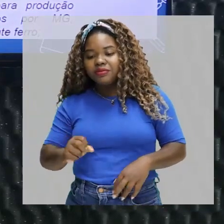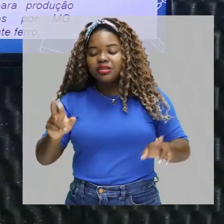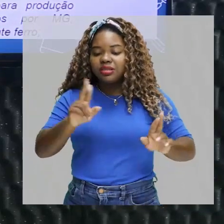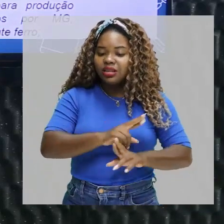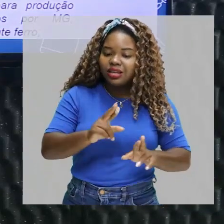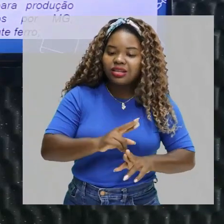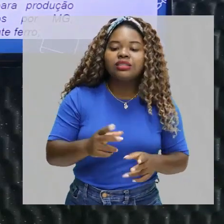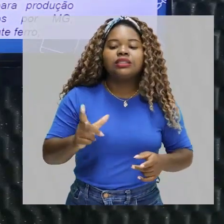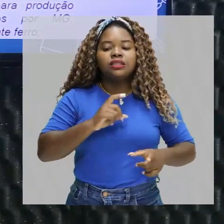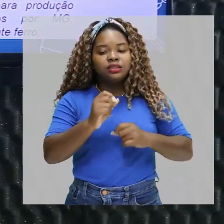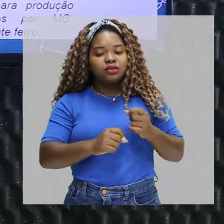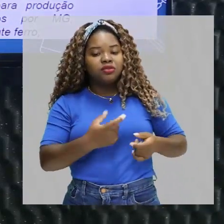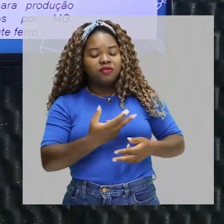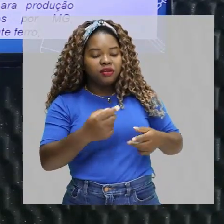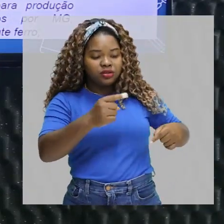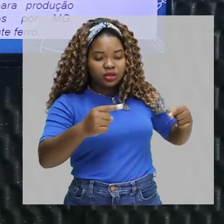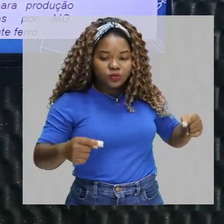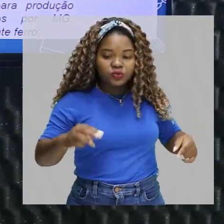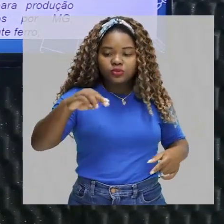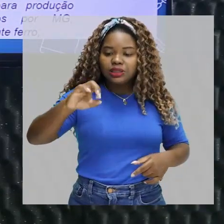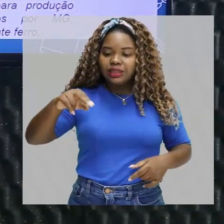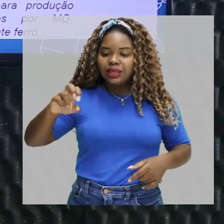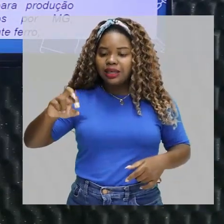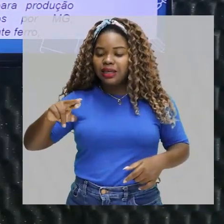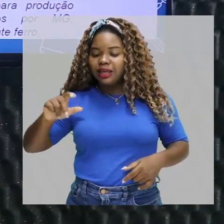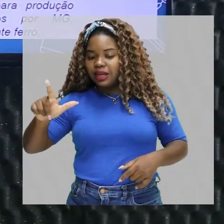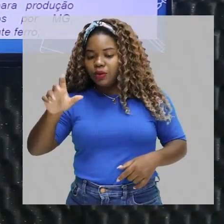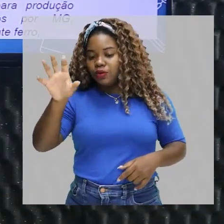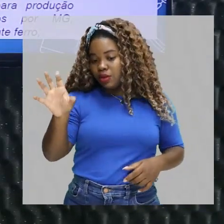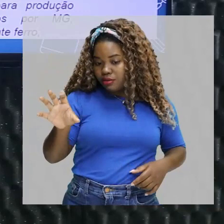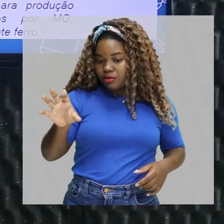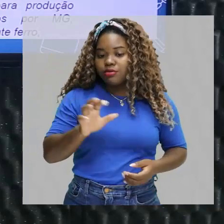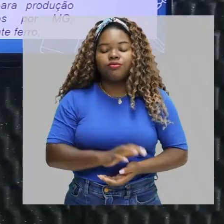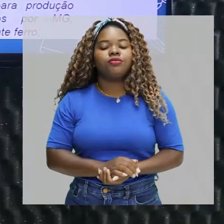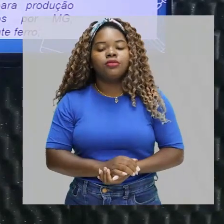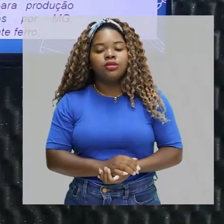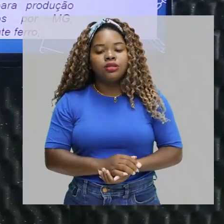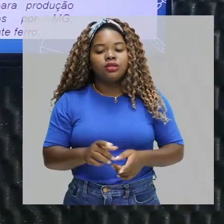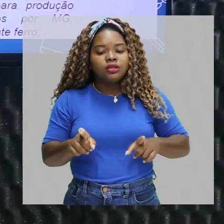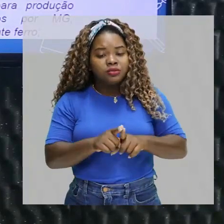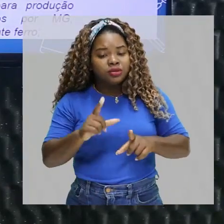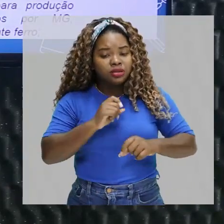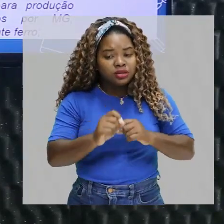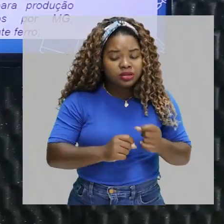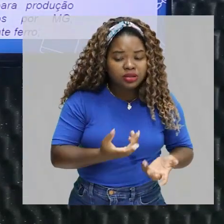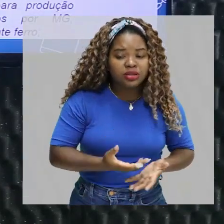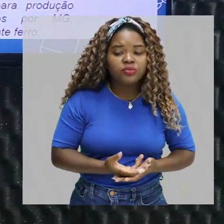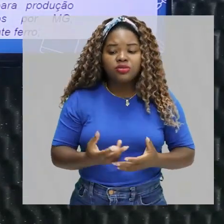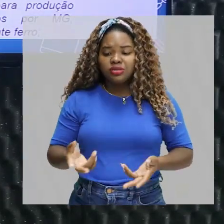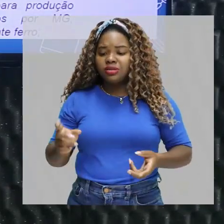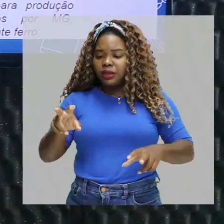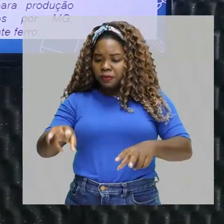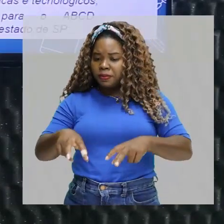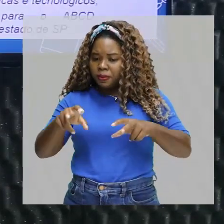riqueza de recursos minerais existentes naquela região Tá certo e grande parte né Desse minério de ferro por exemplo que é extraído ali